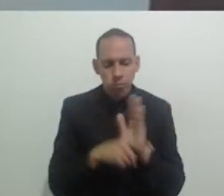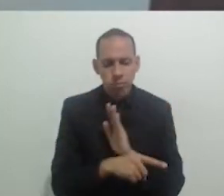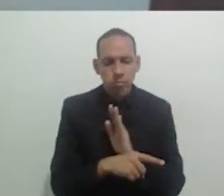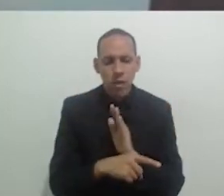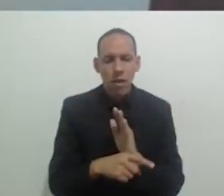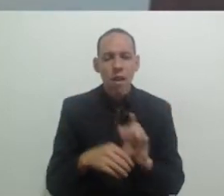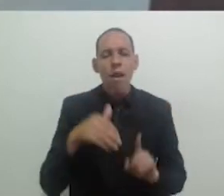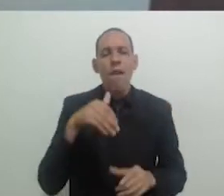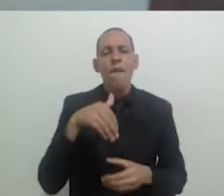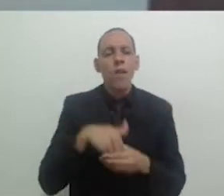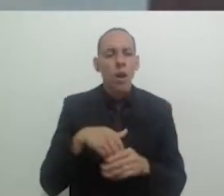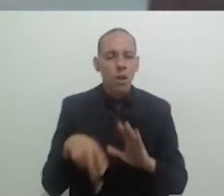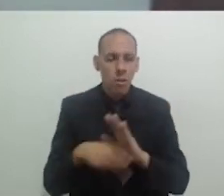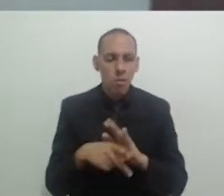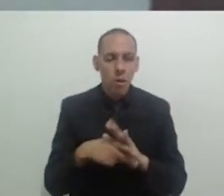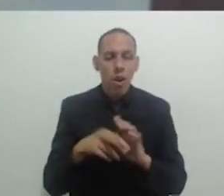relator,